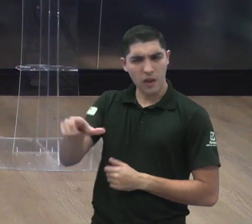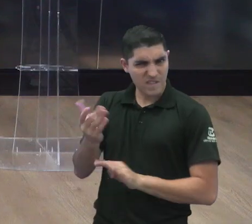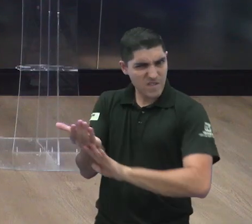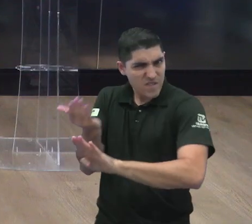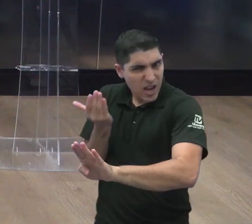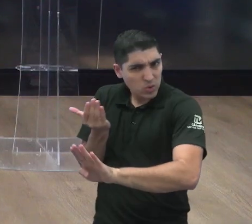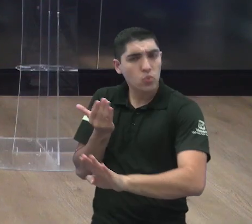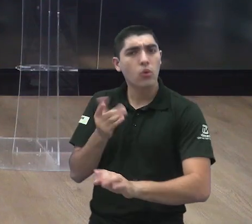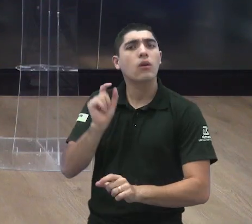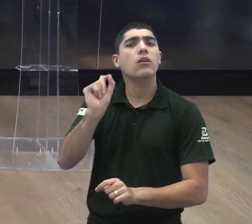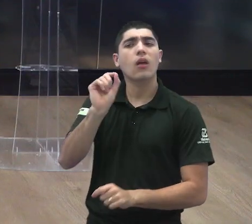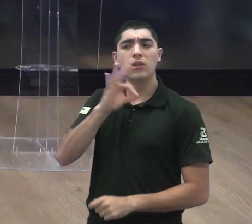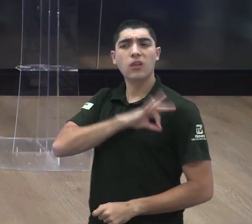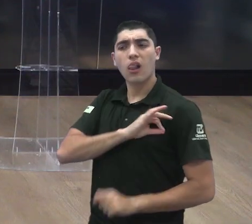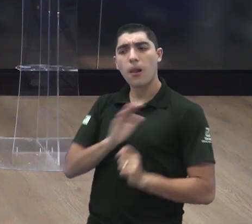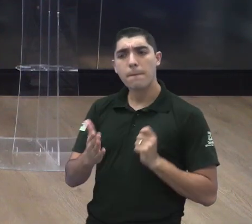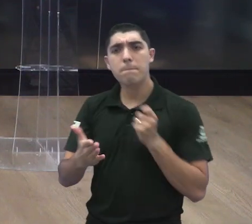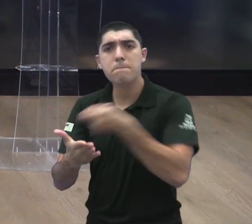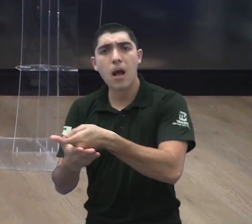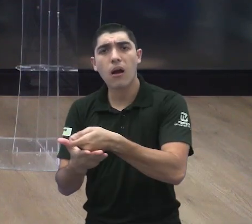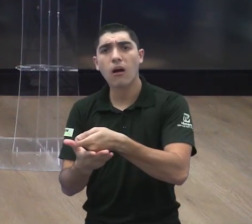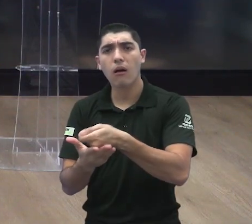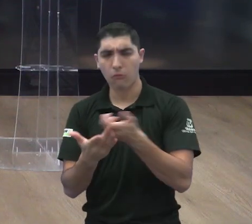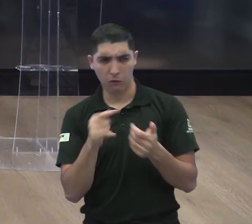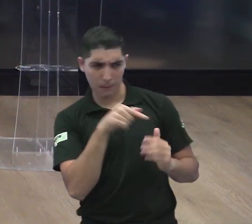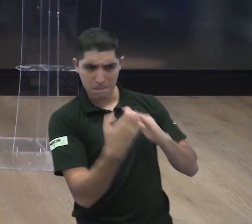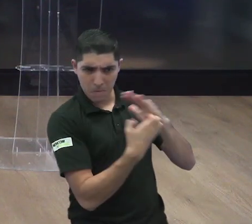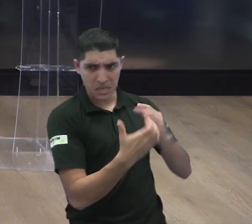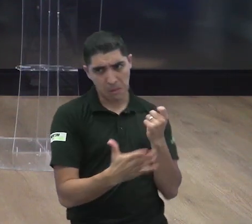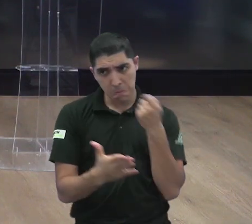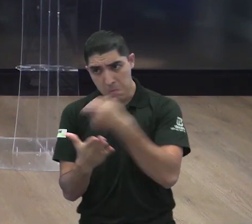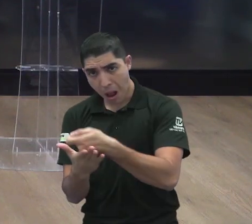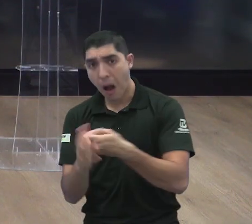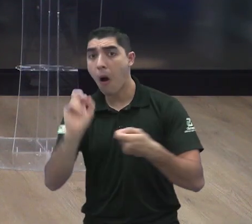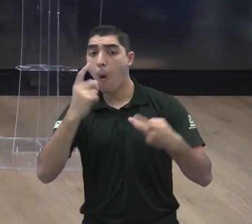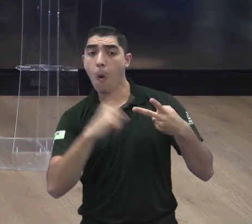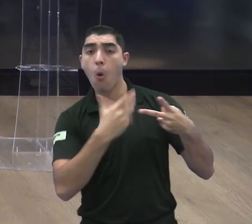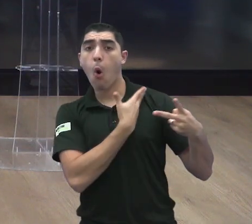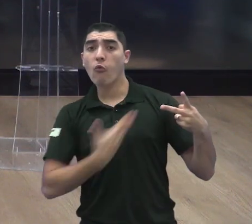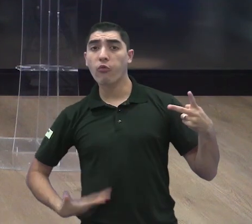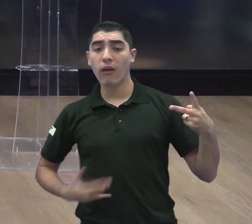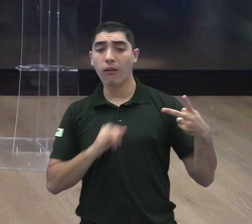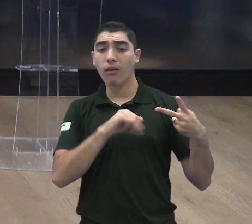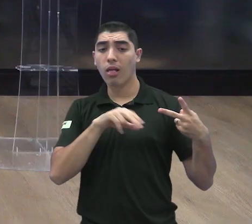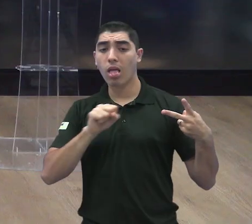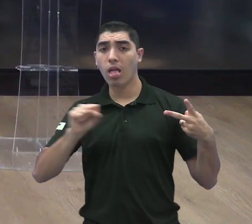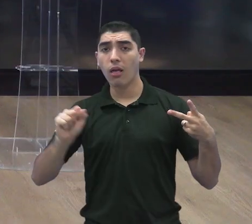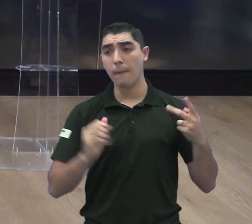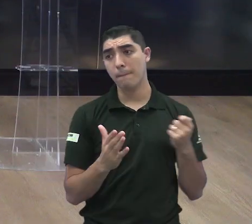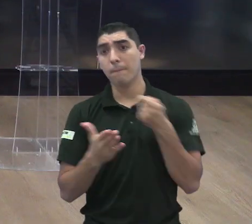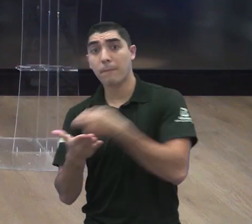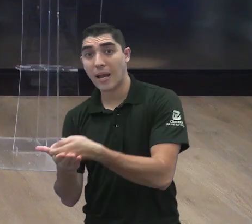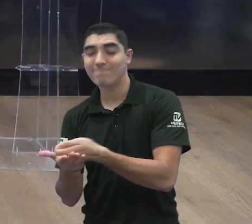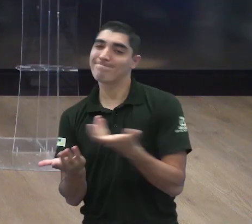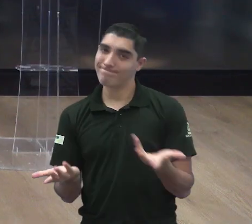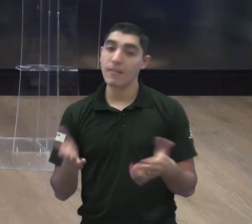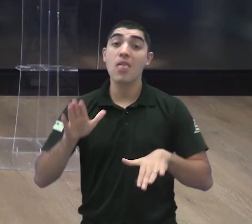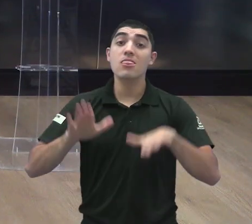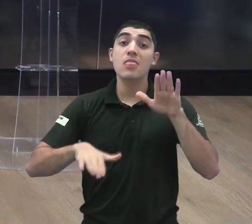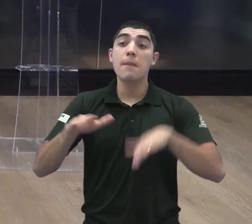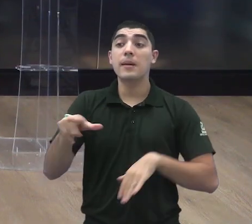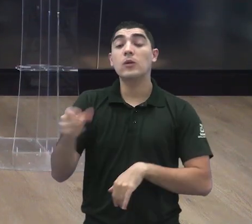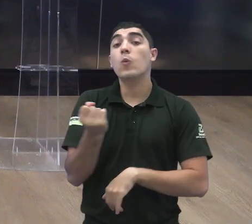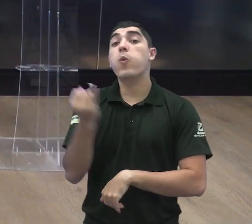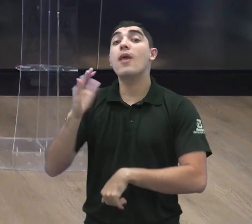sobre quem deve pagar o salário durante o período de recuperação. É a empresa ou o INSS? Tudo depende